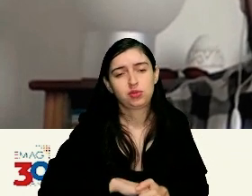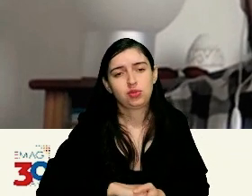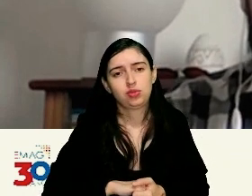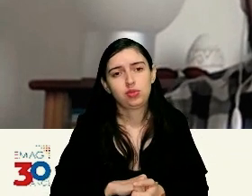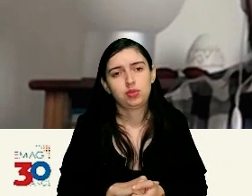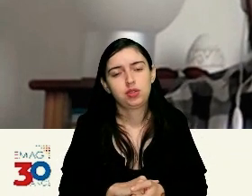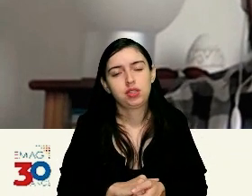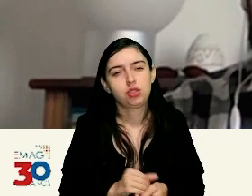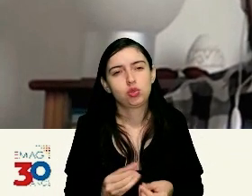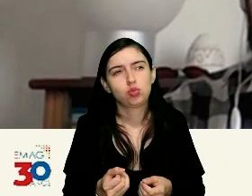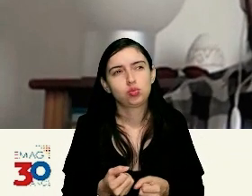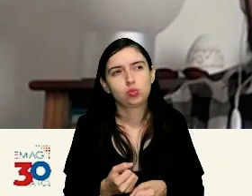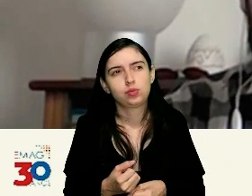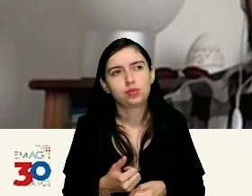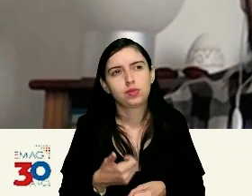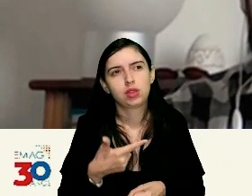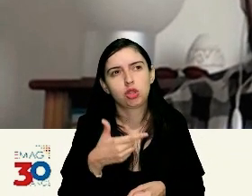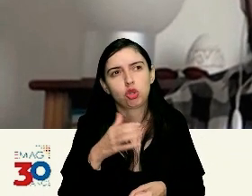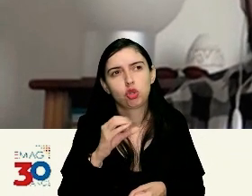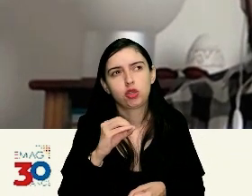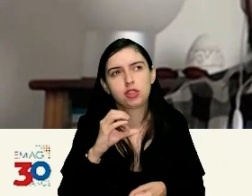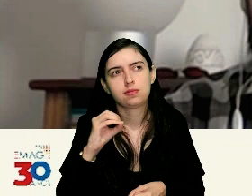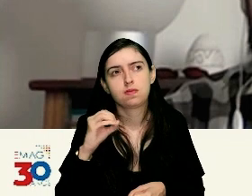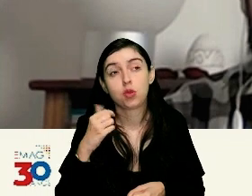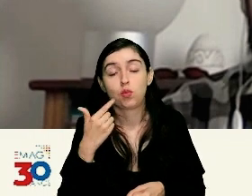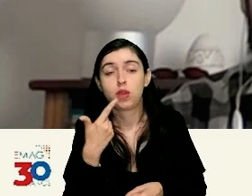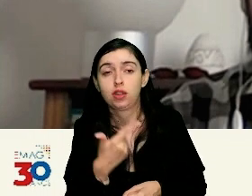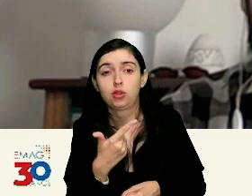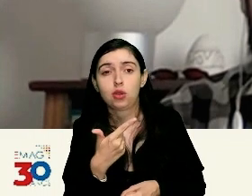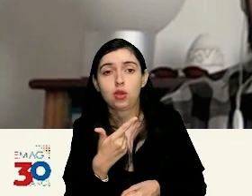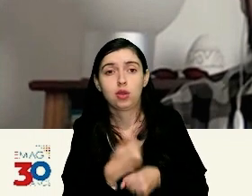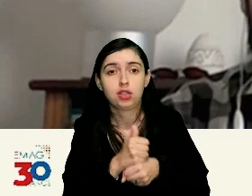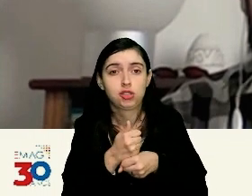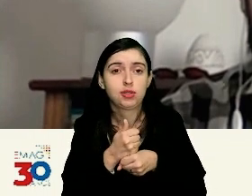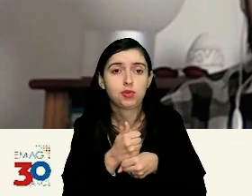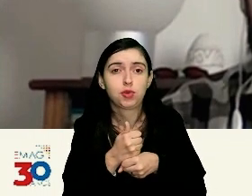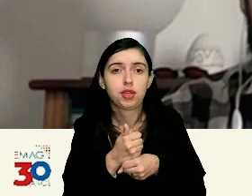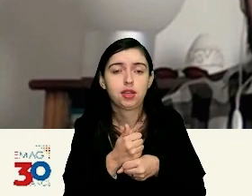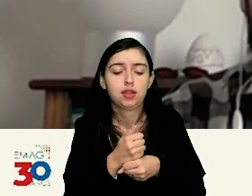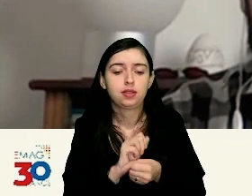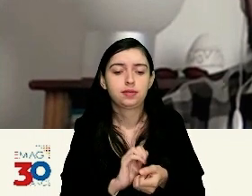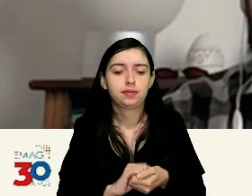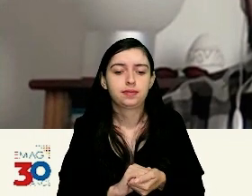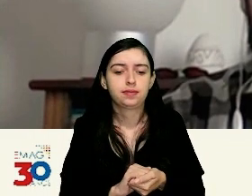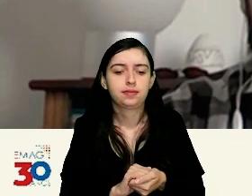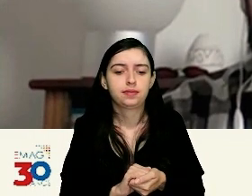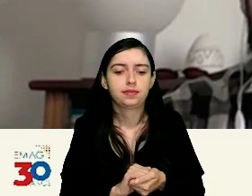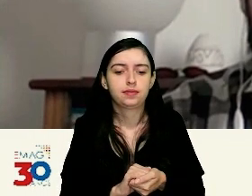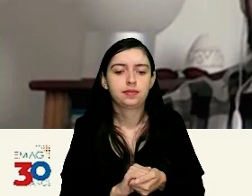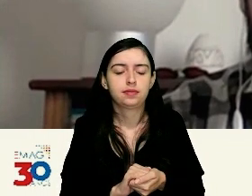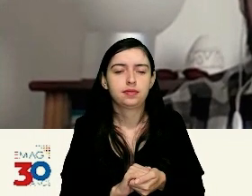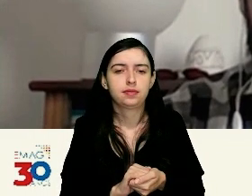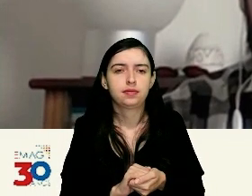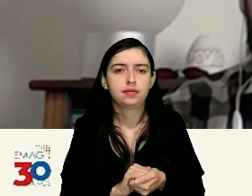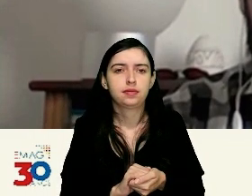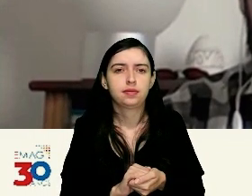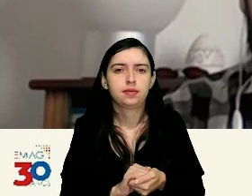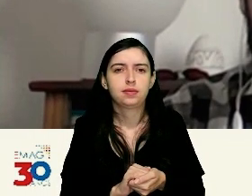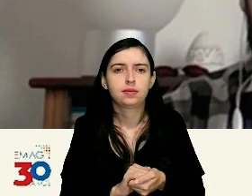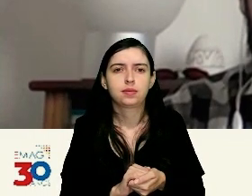em 2002, ela tinha tido câncer de mama em 99, 2000, quando